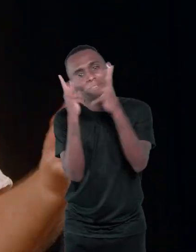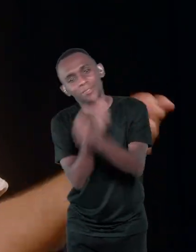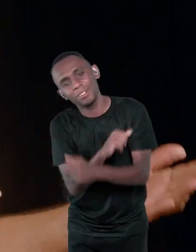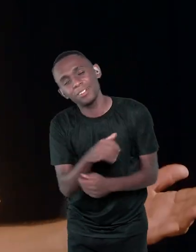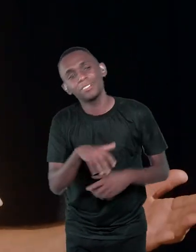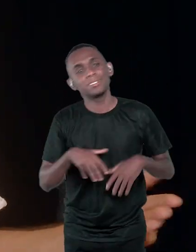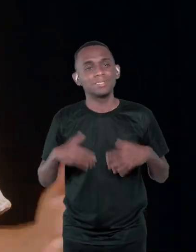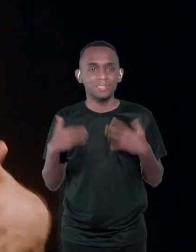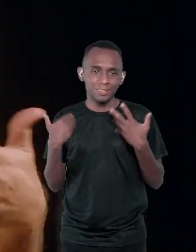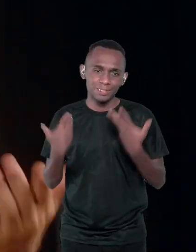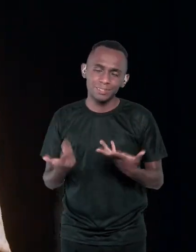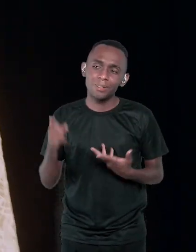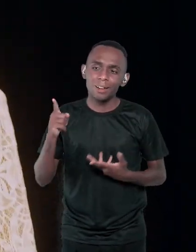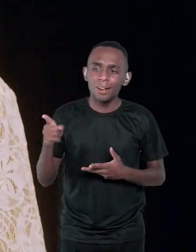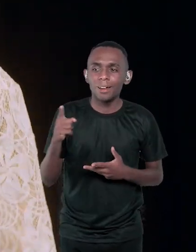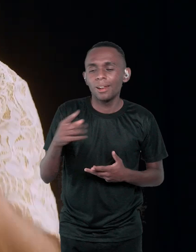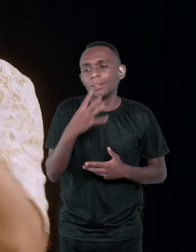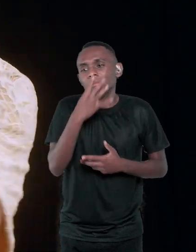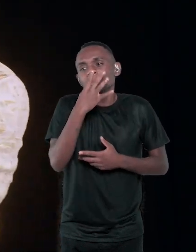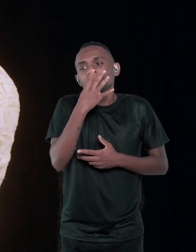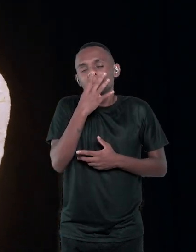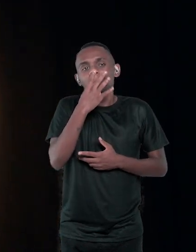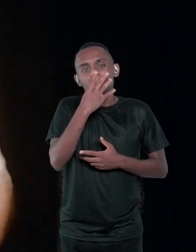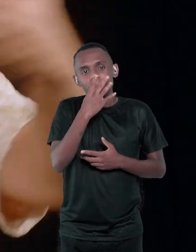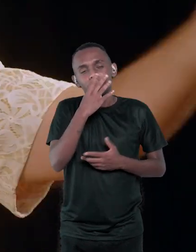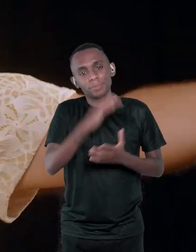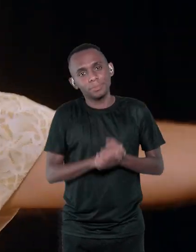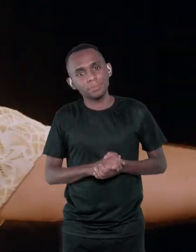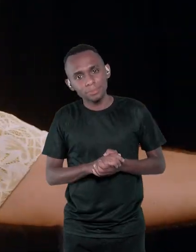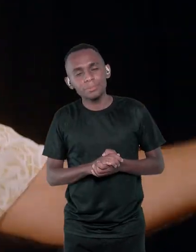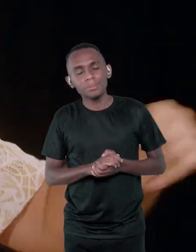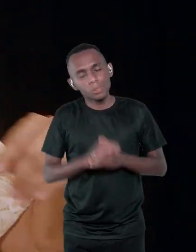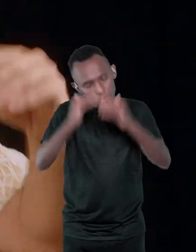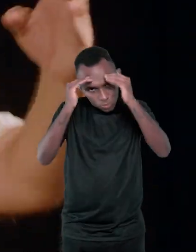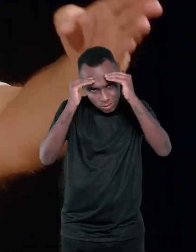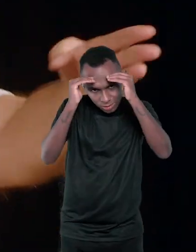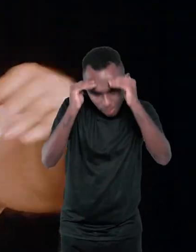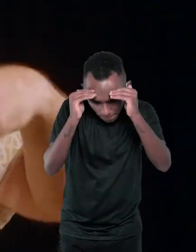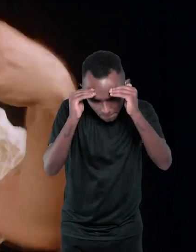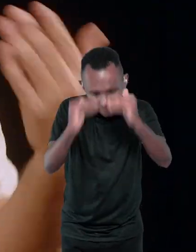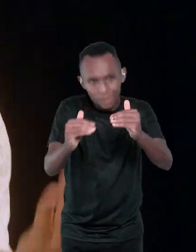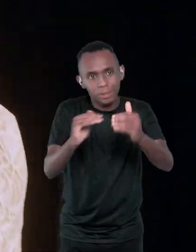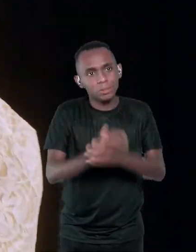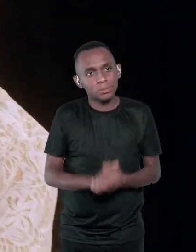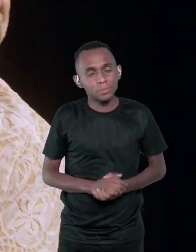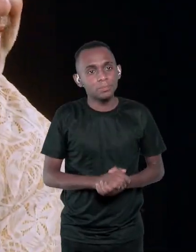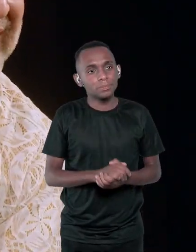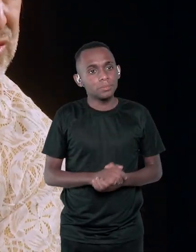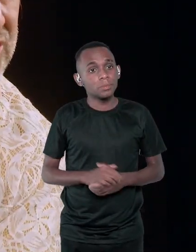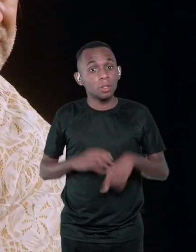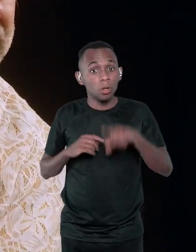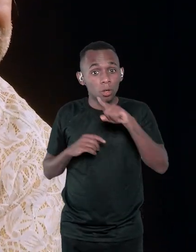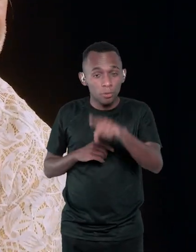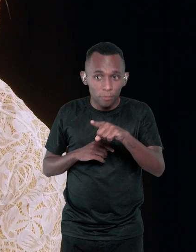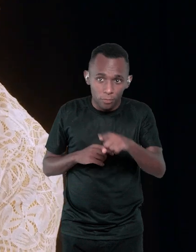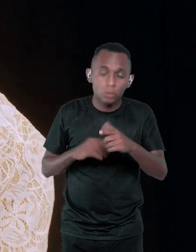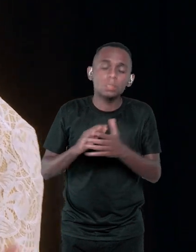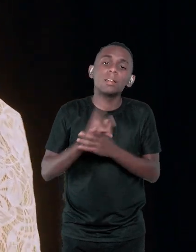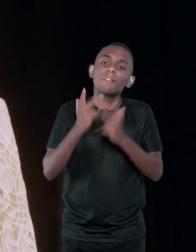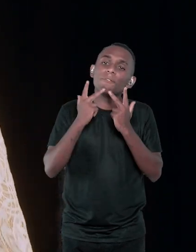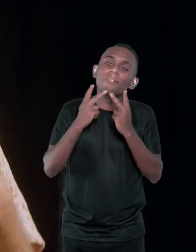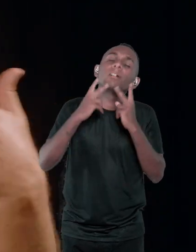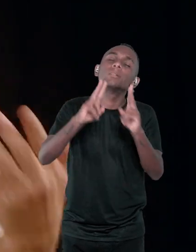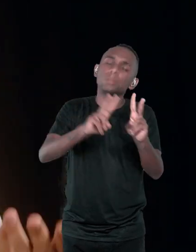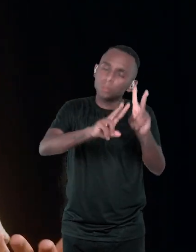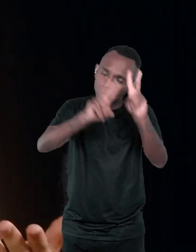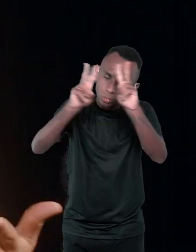ela ficou encantada, com respeito, inclusive, né, seu Guilherme, que você trata o seu entrevistado,